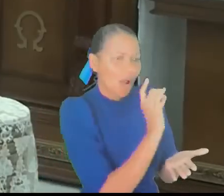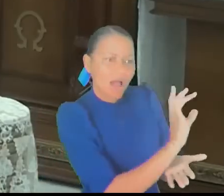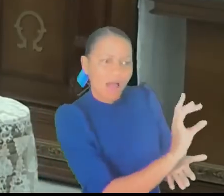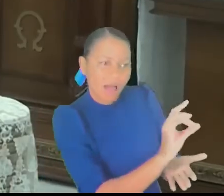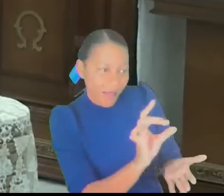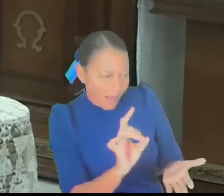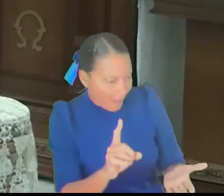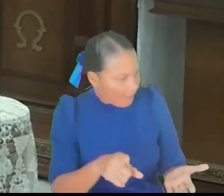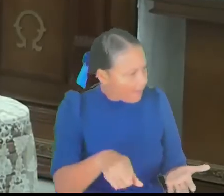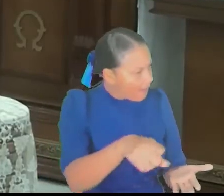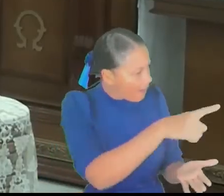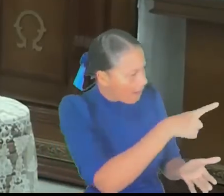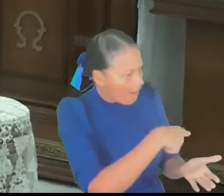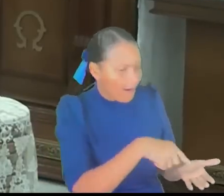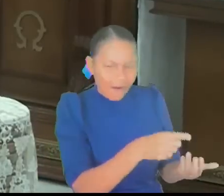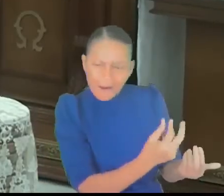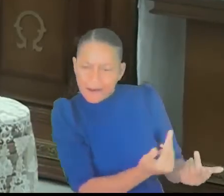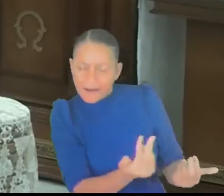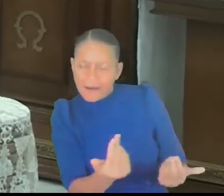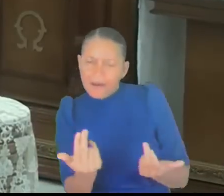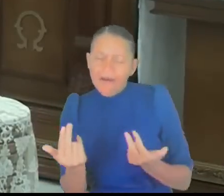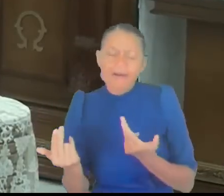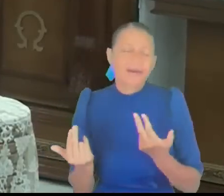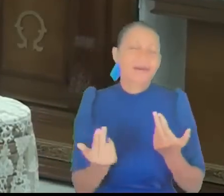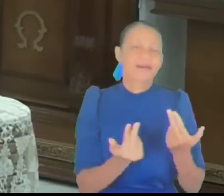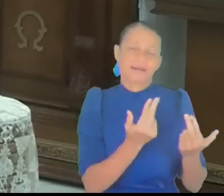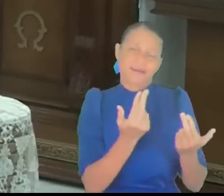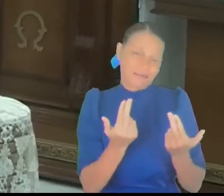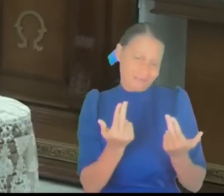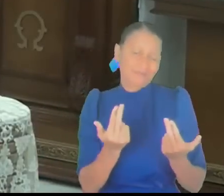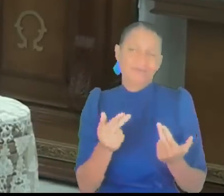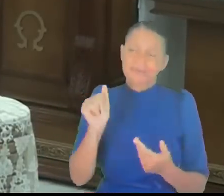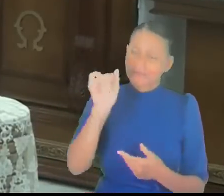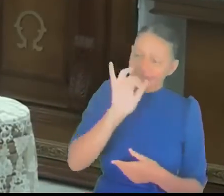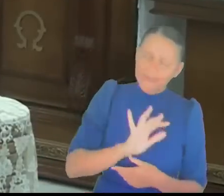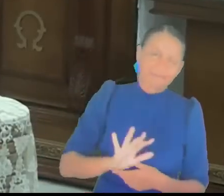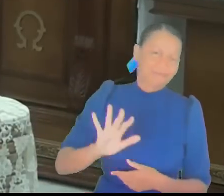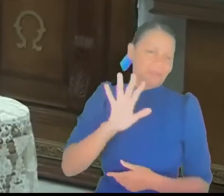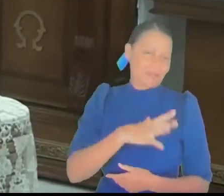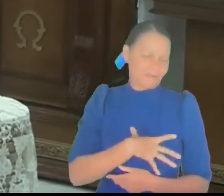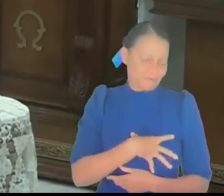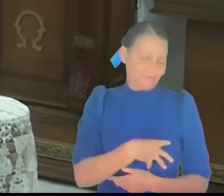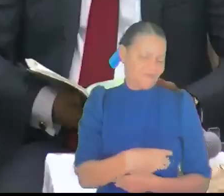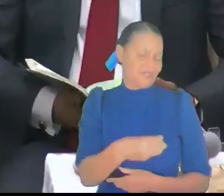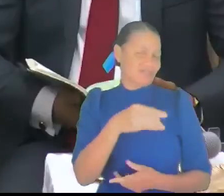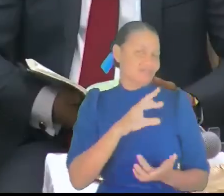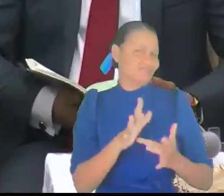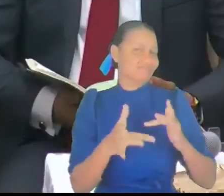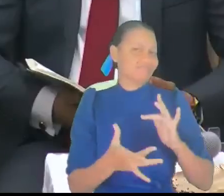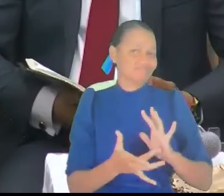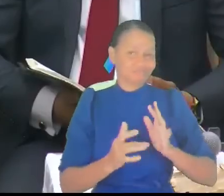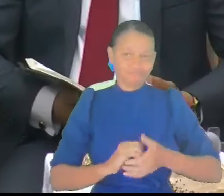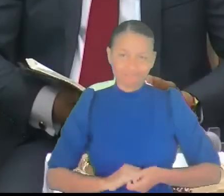para serem conformes à imagem de seu filho. Aleluia.